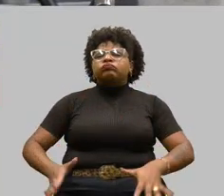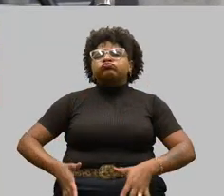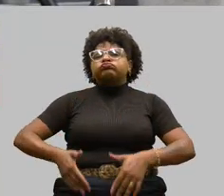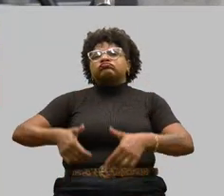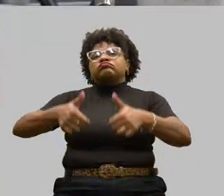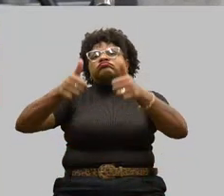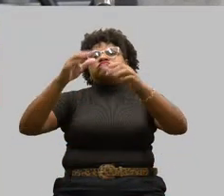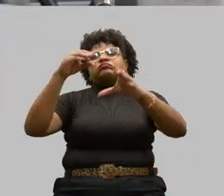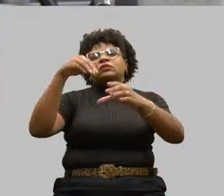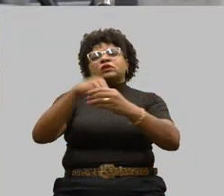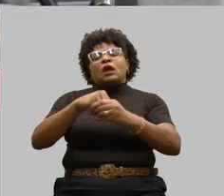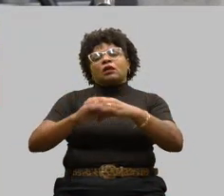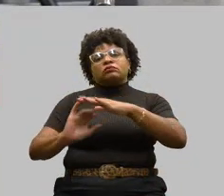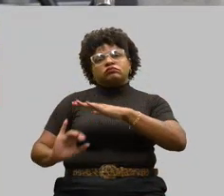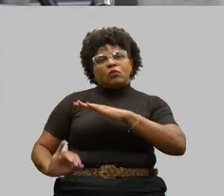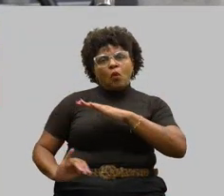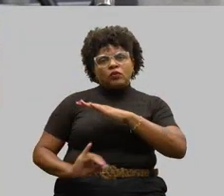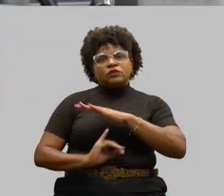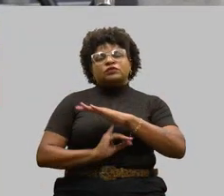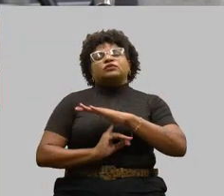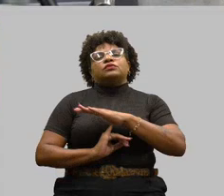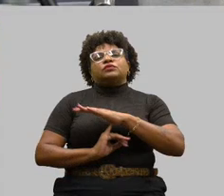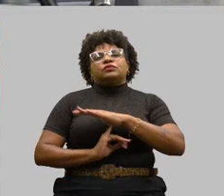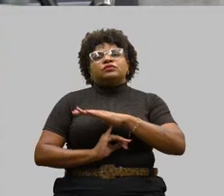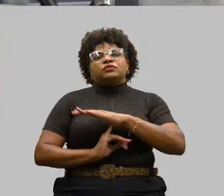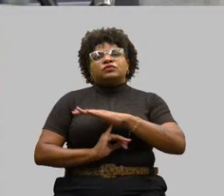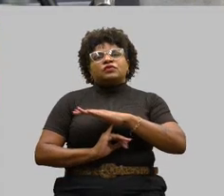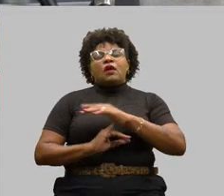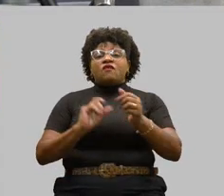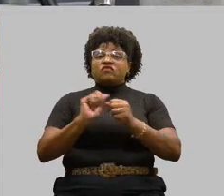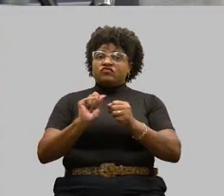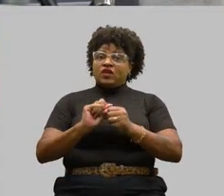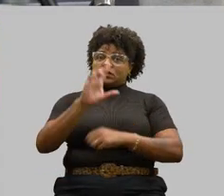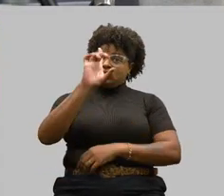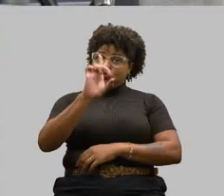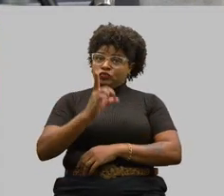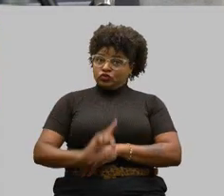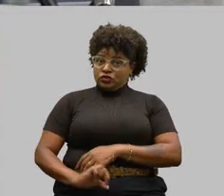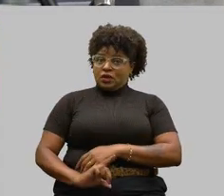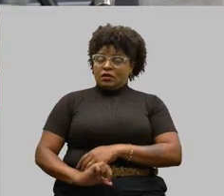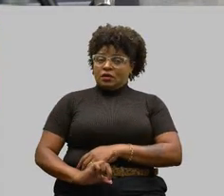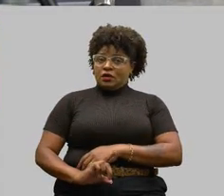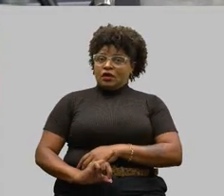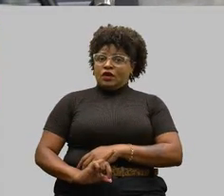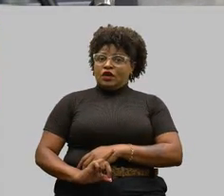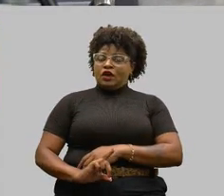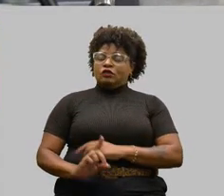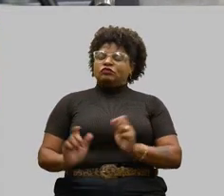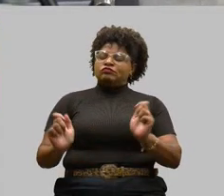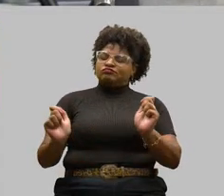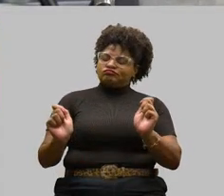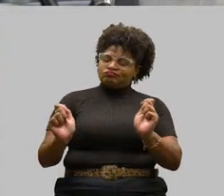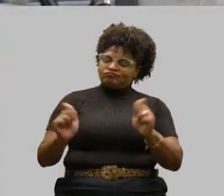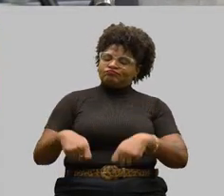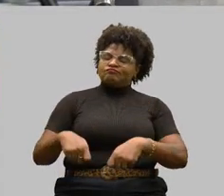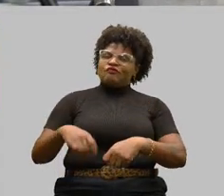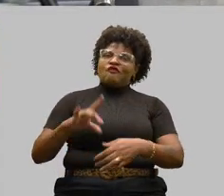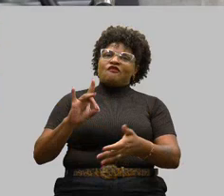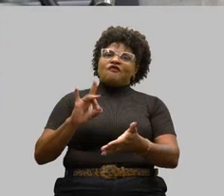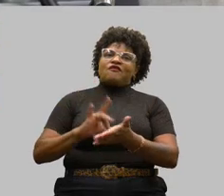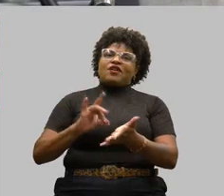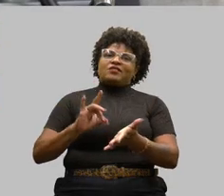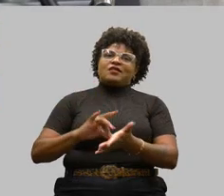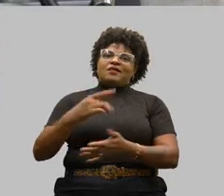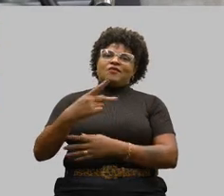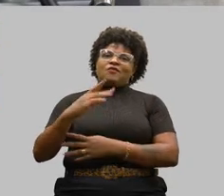das instituições mas para exatamente fazer com que o direito chegue as pessoas né Nós O desembargador já